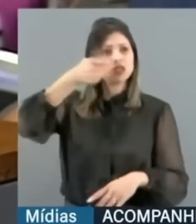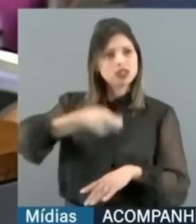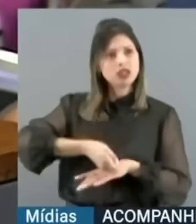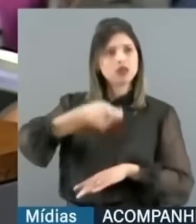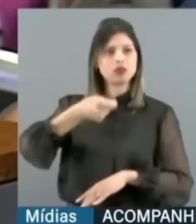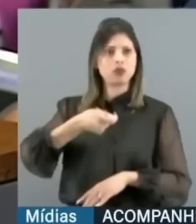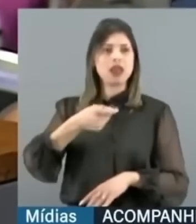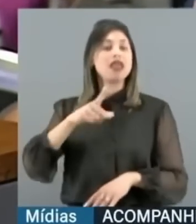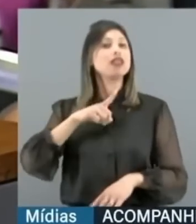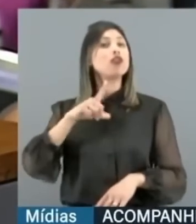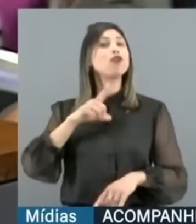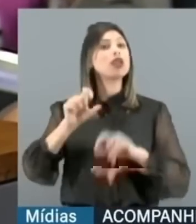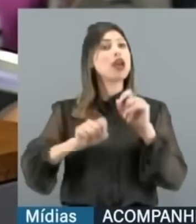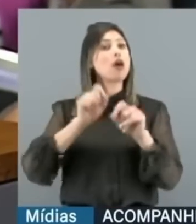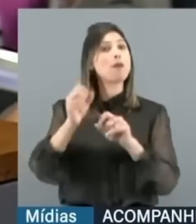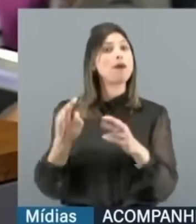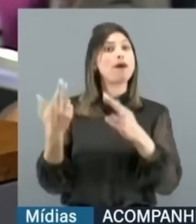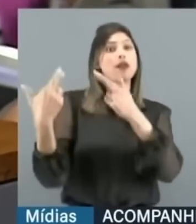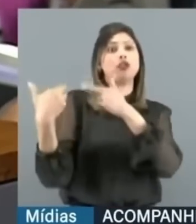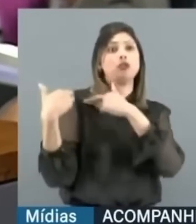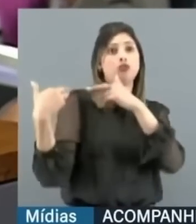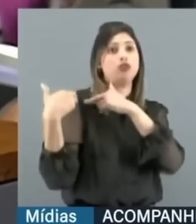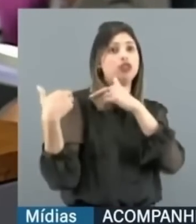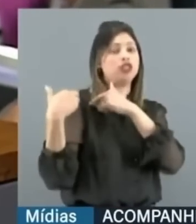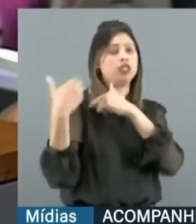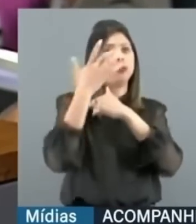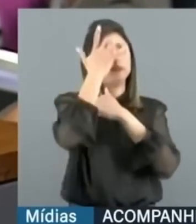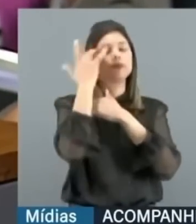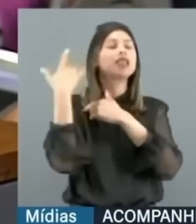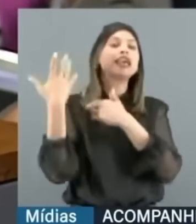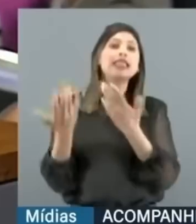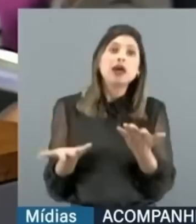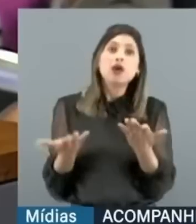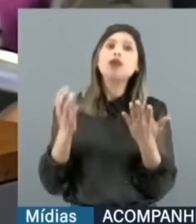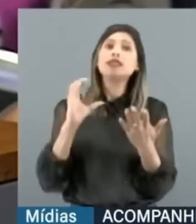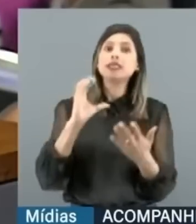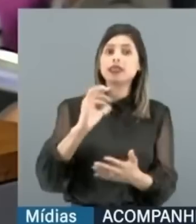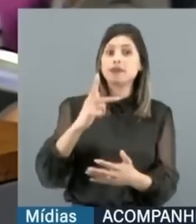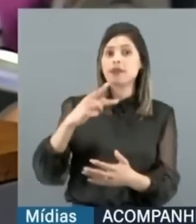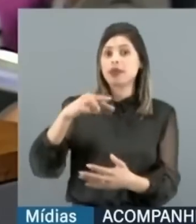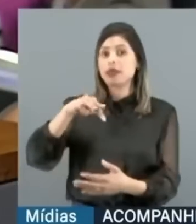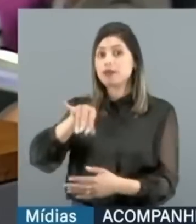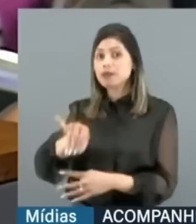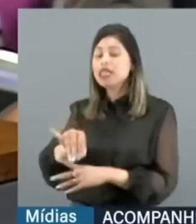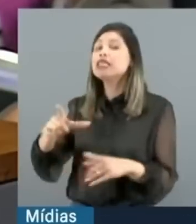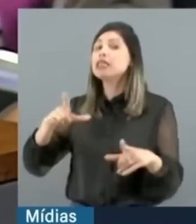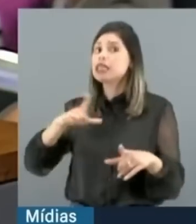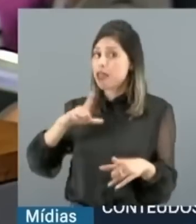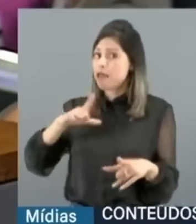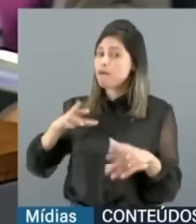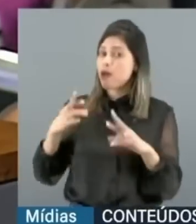responsabilizar quem atentou contra o Estado Democrático de Direito. E essa CPMI está dando a resposta